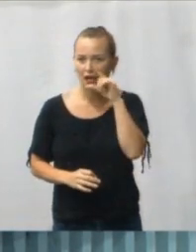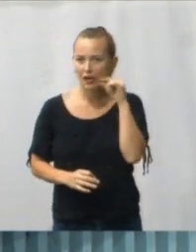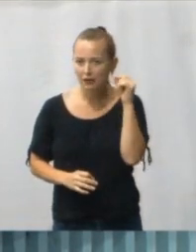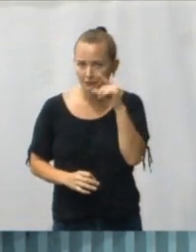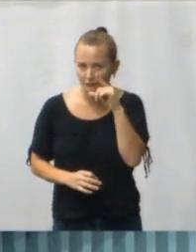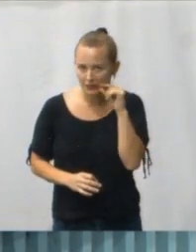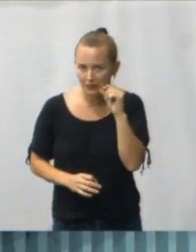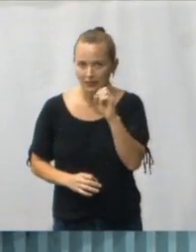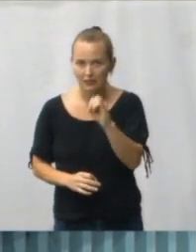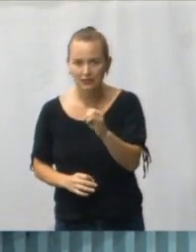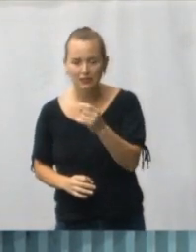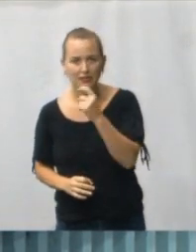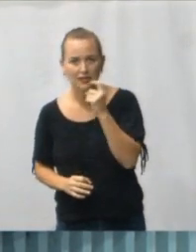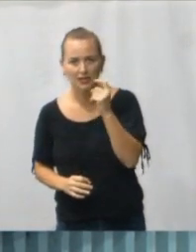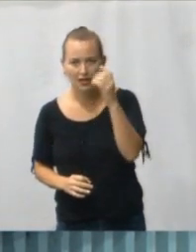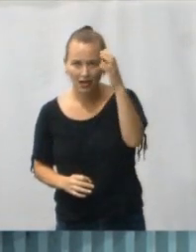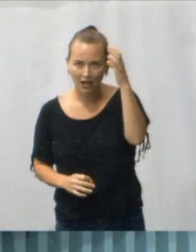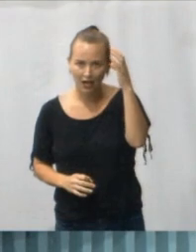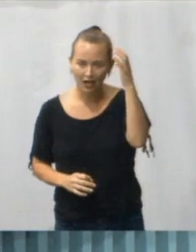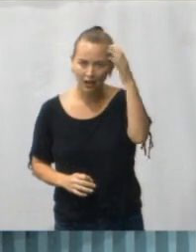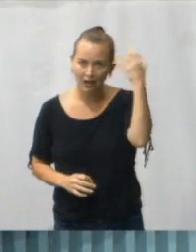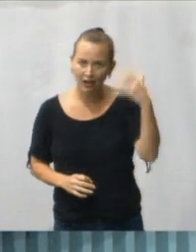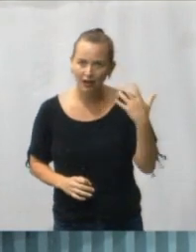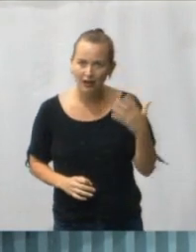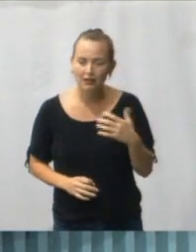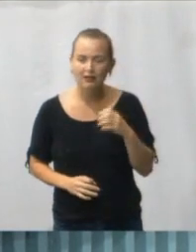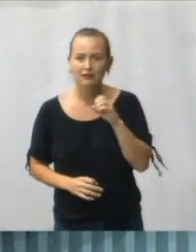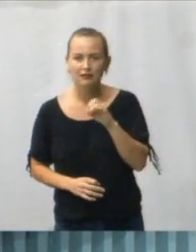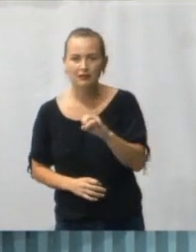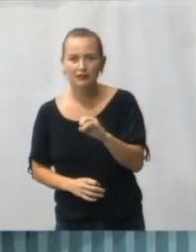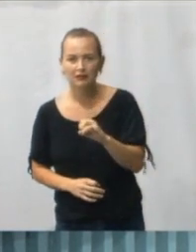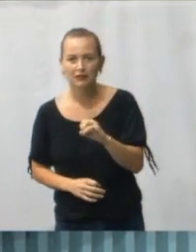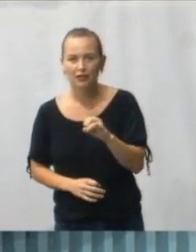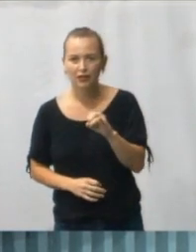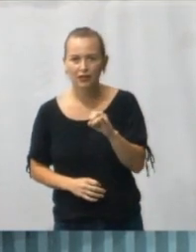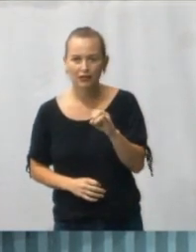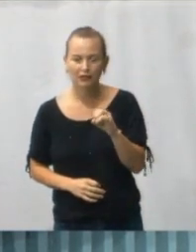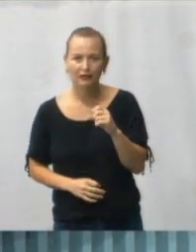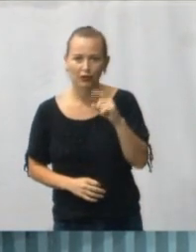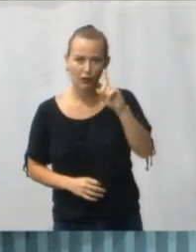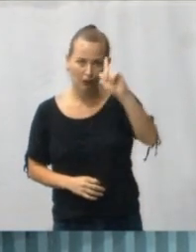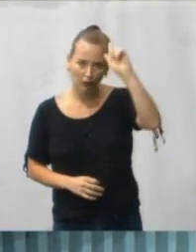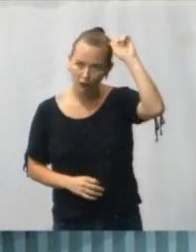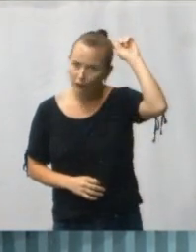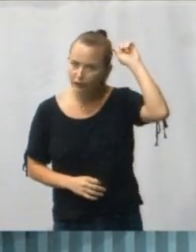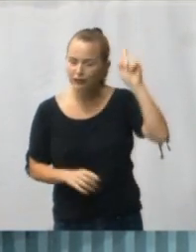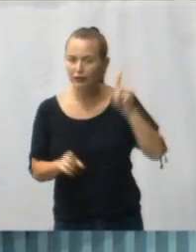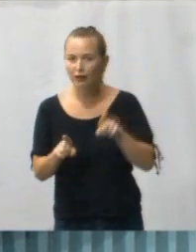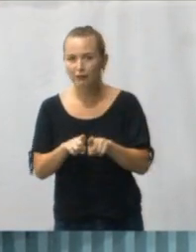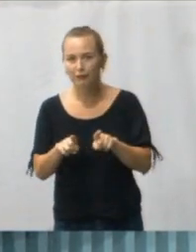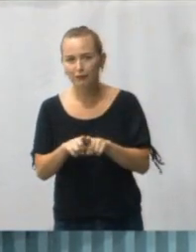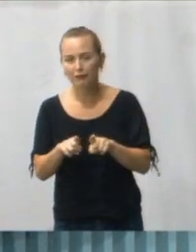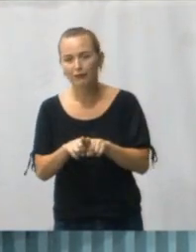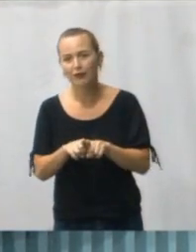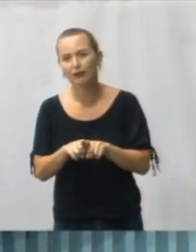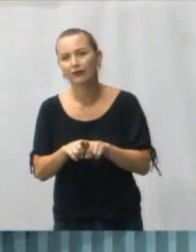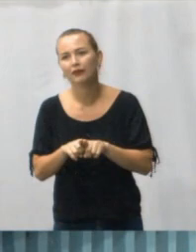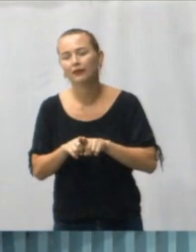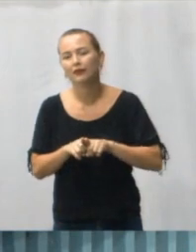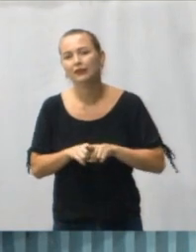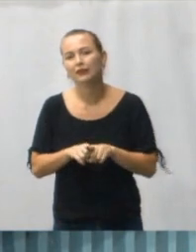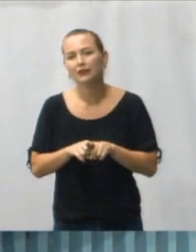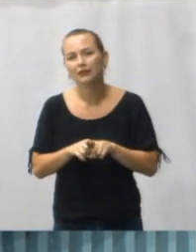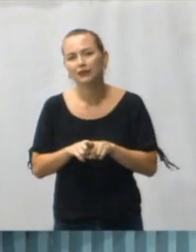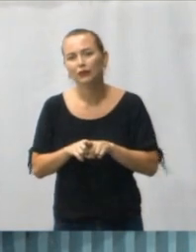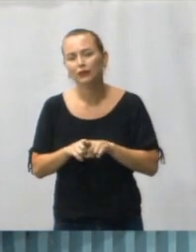Anderson Gorge e o nosso amigo Gilvan, da Federal, estivesse presente, votaria também. Que a justa homenagem que foi feita nessa